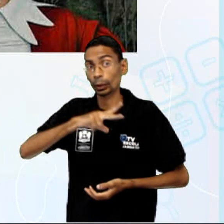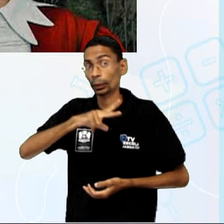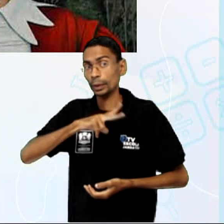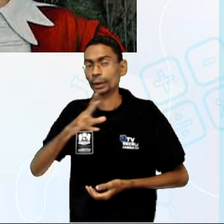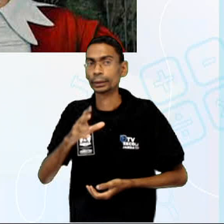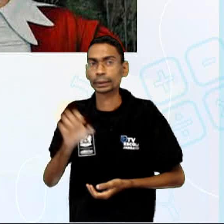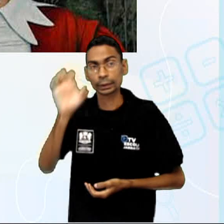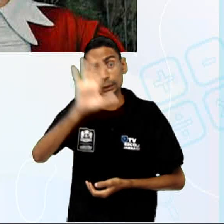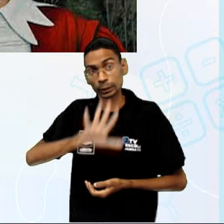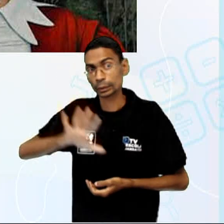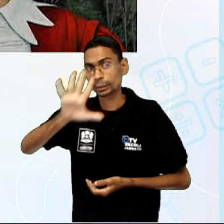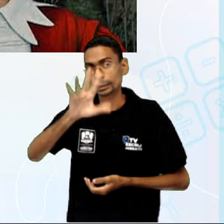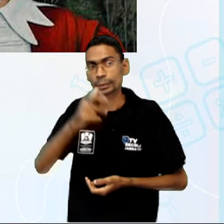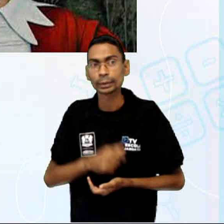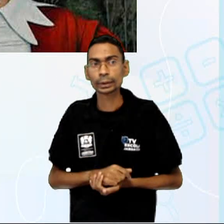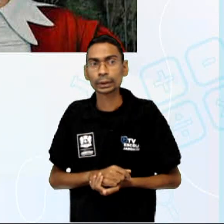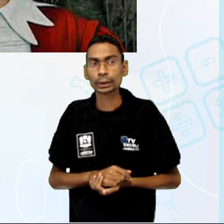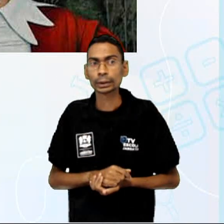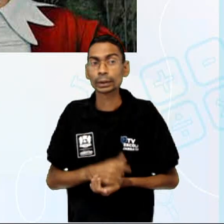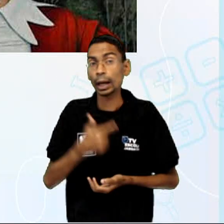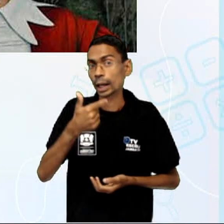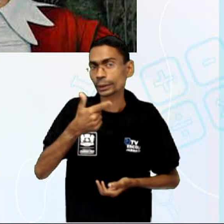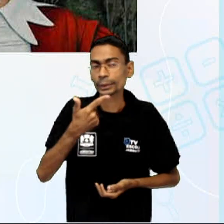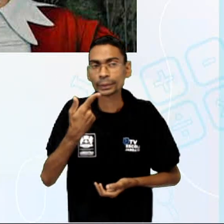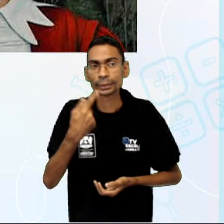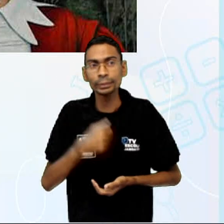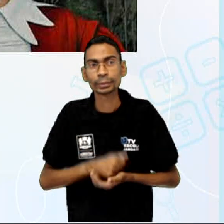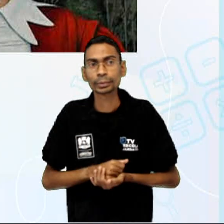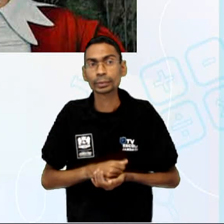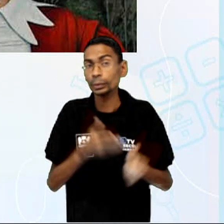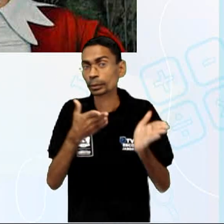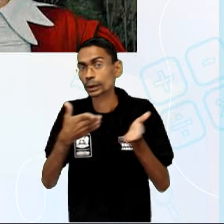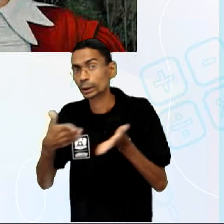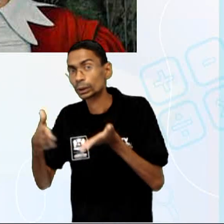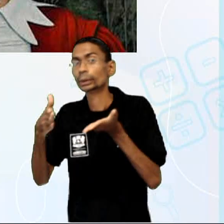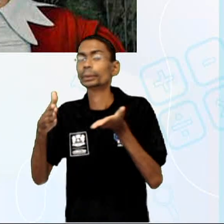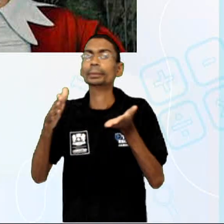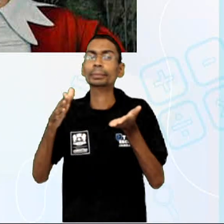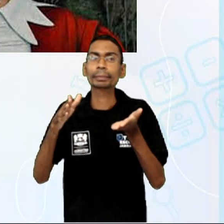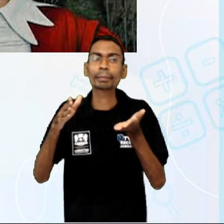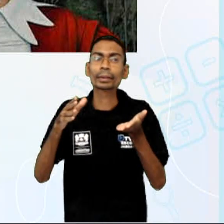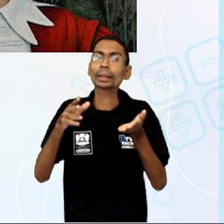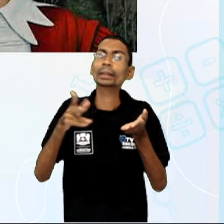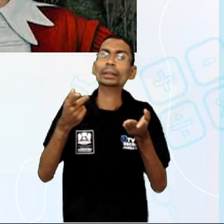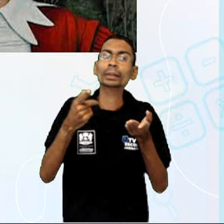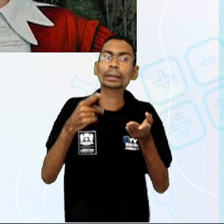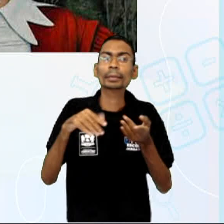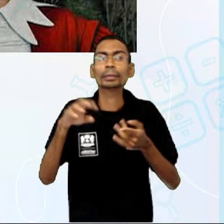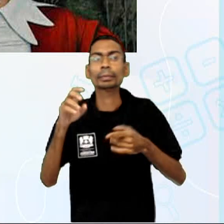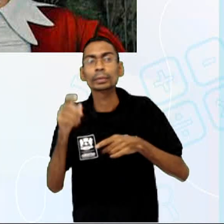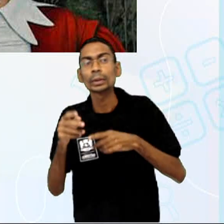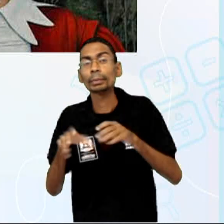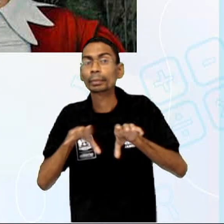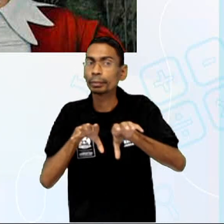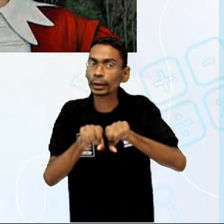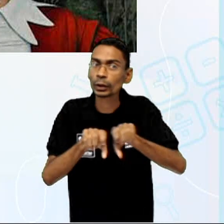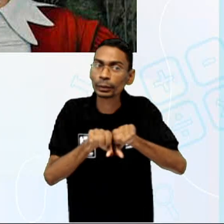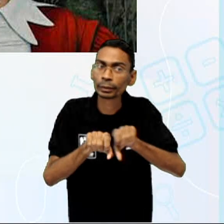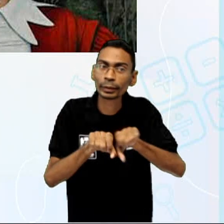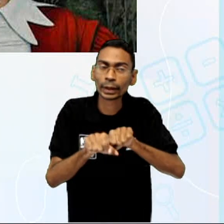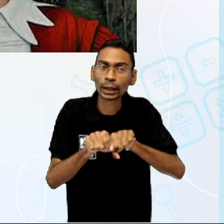período pré-colonial, a atividade econômica que teve maior destaque foi,